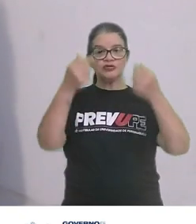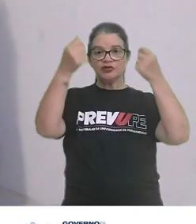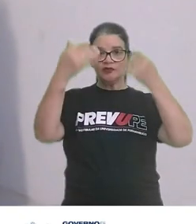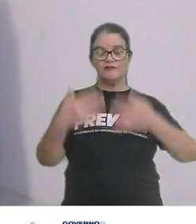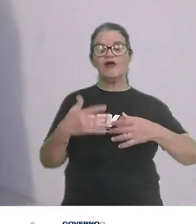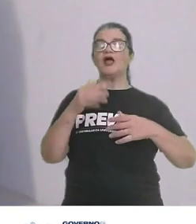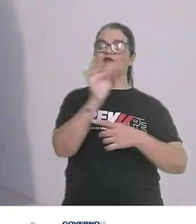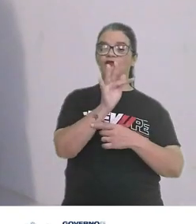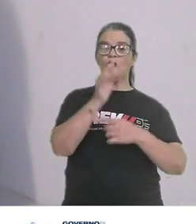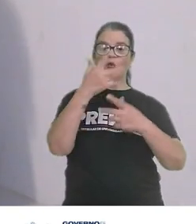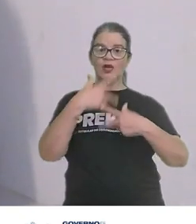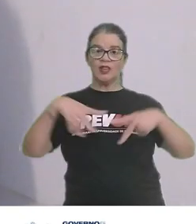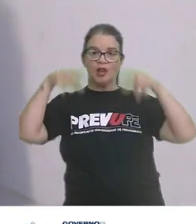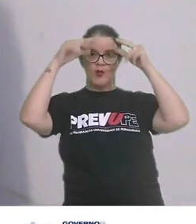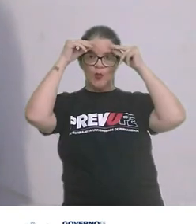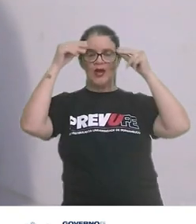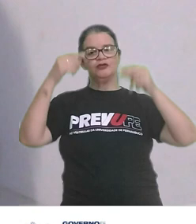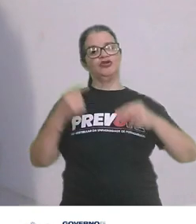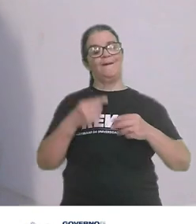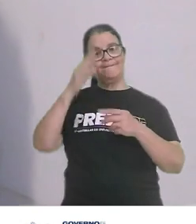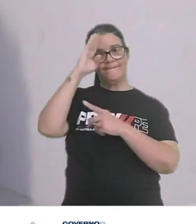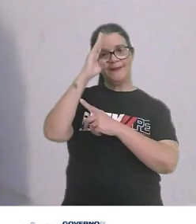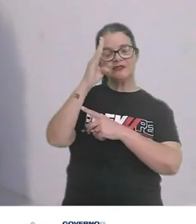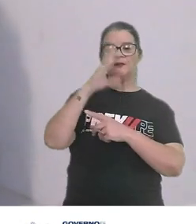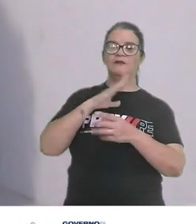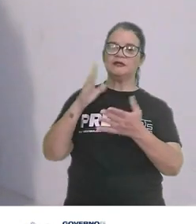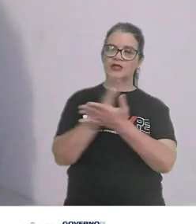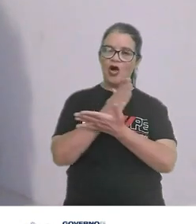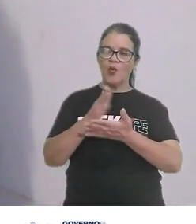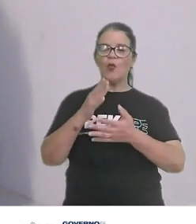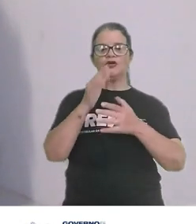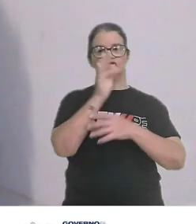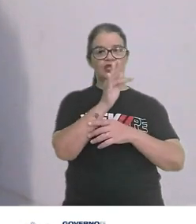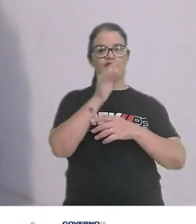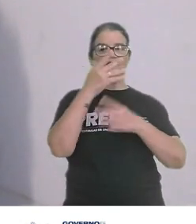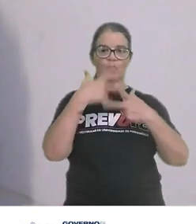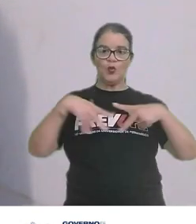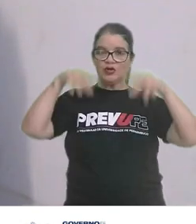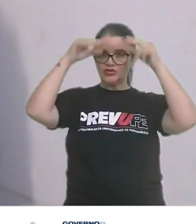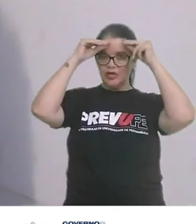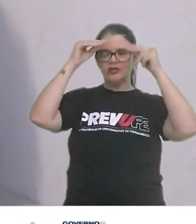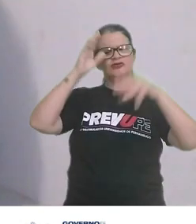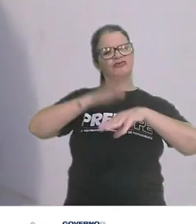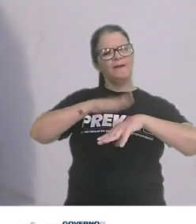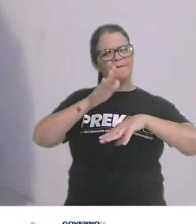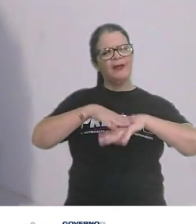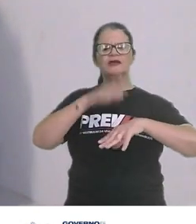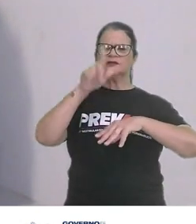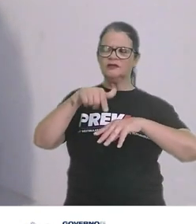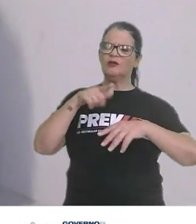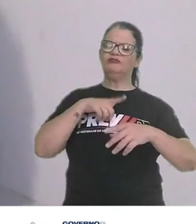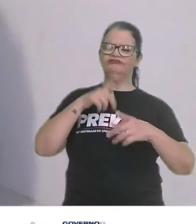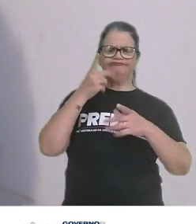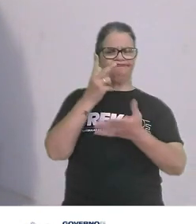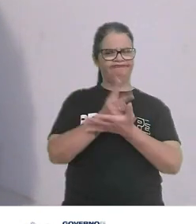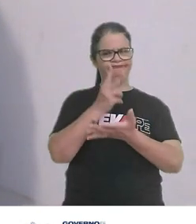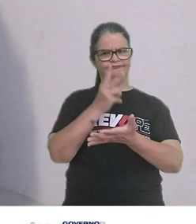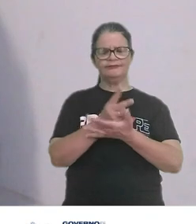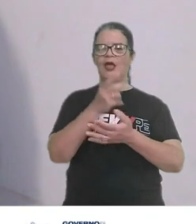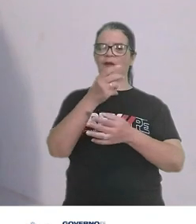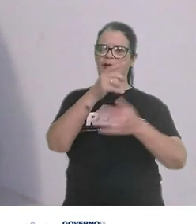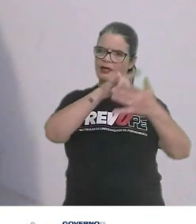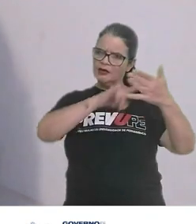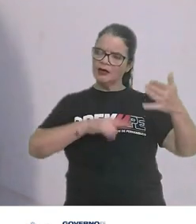vai falar sobre figuras de linguagem, principalmente algumas das figuras de linguagem que mais são recorrentes